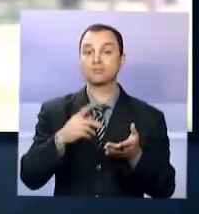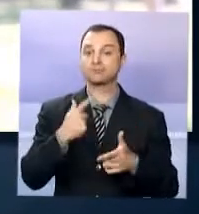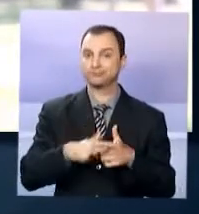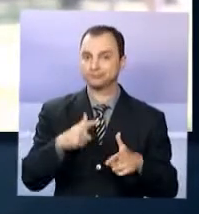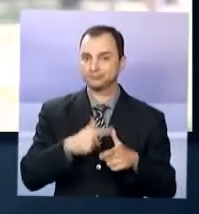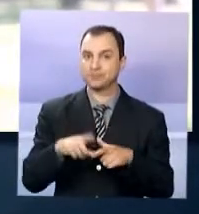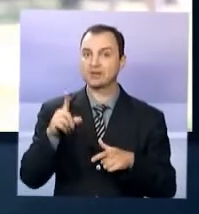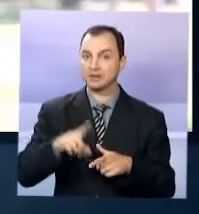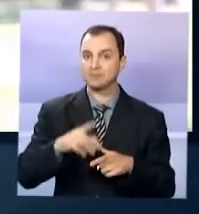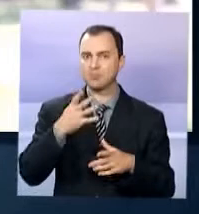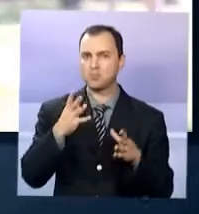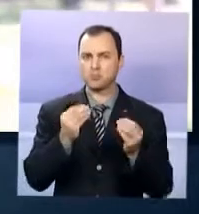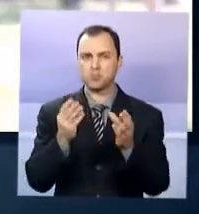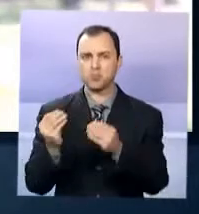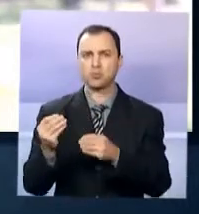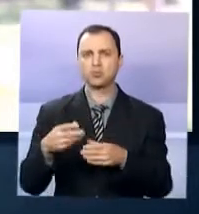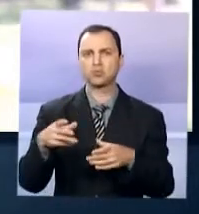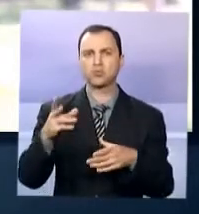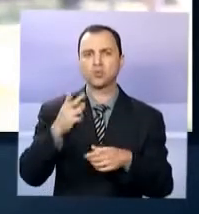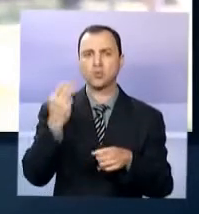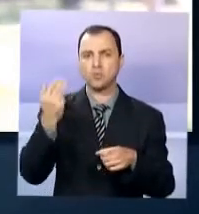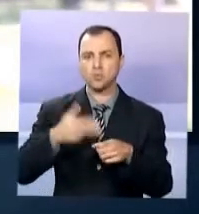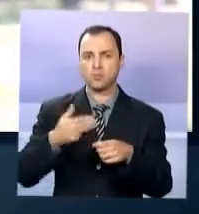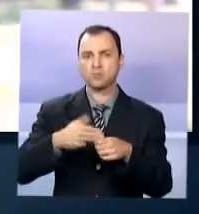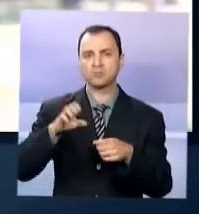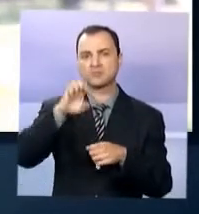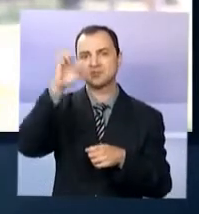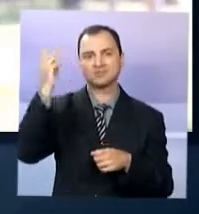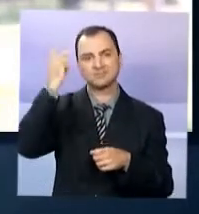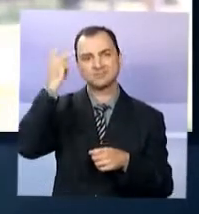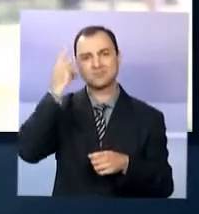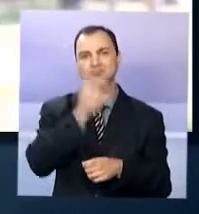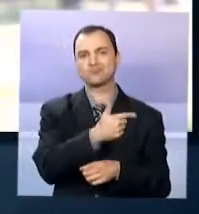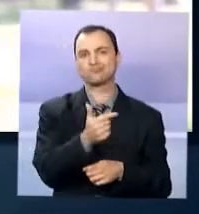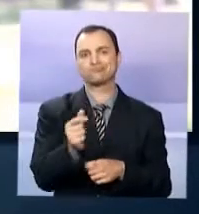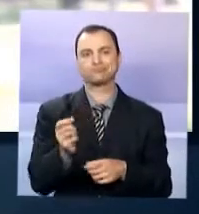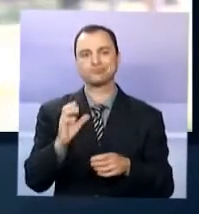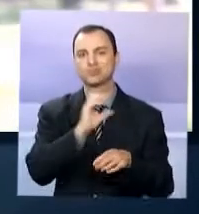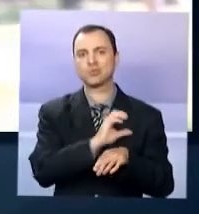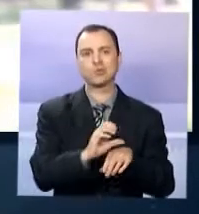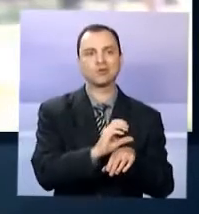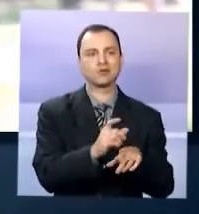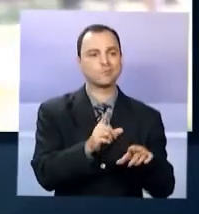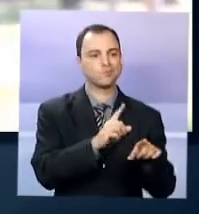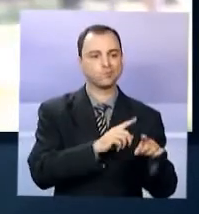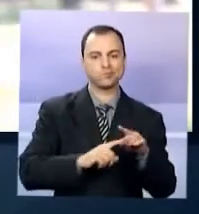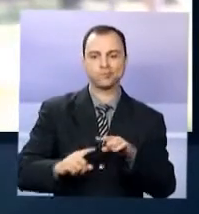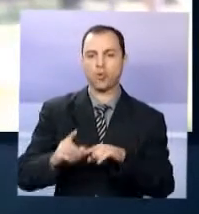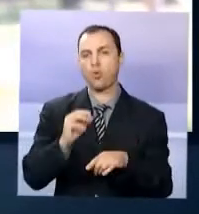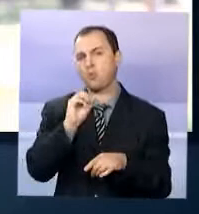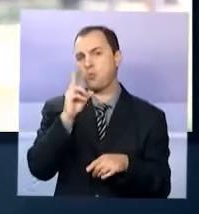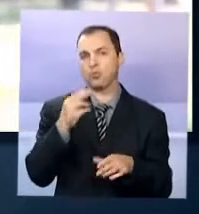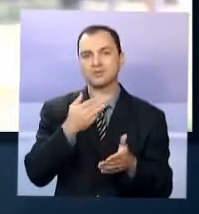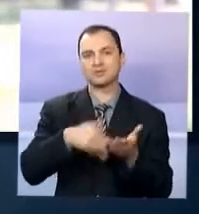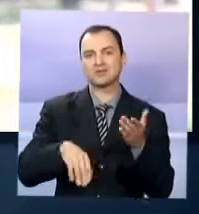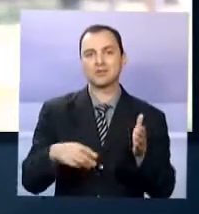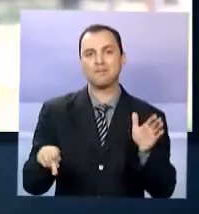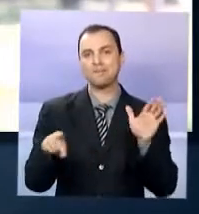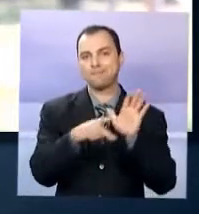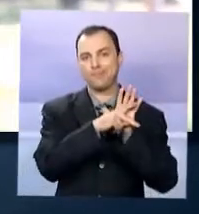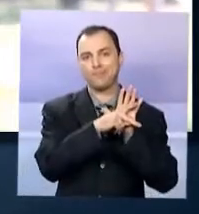problema é que muito município do estado de São Paulo ainda não tem uma Coordenadoria ou uma secretaria